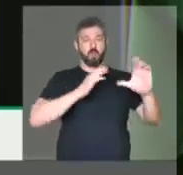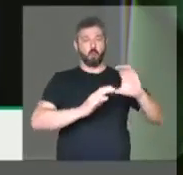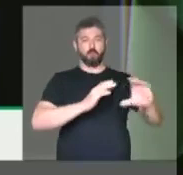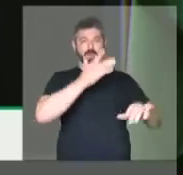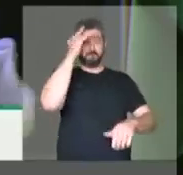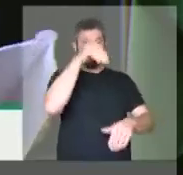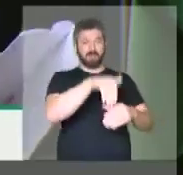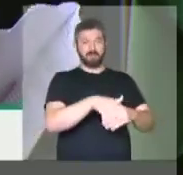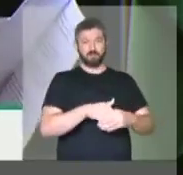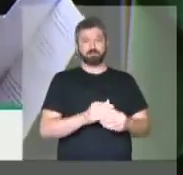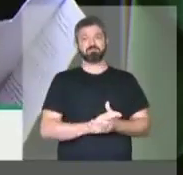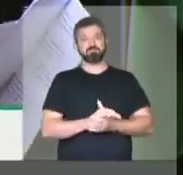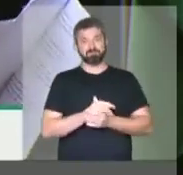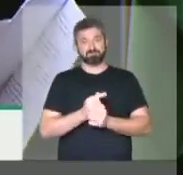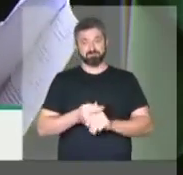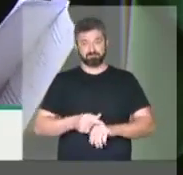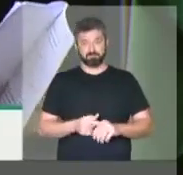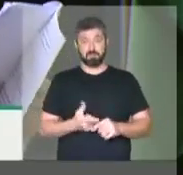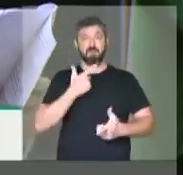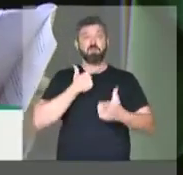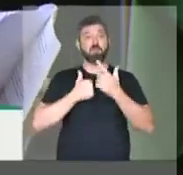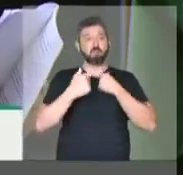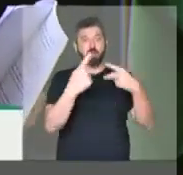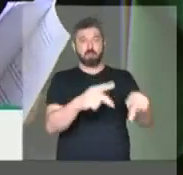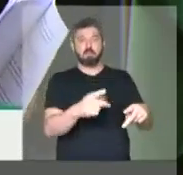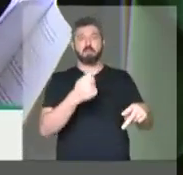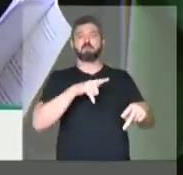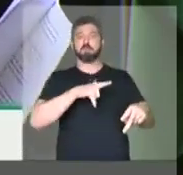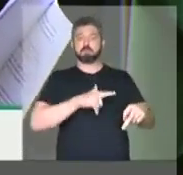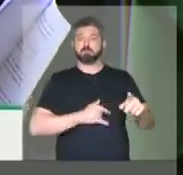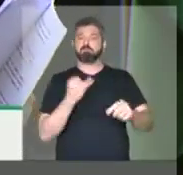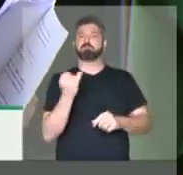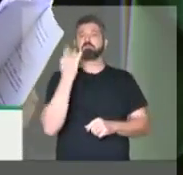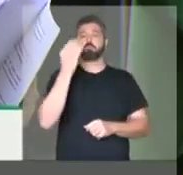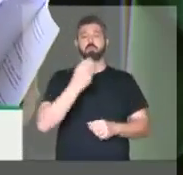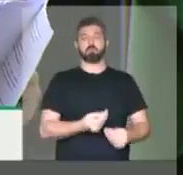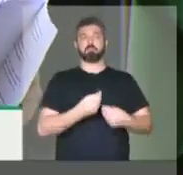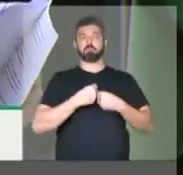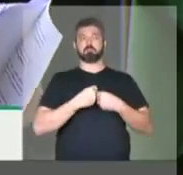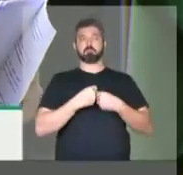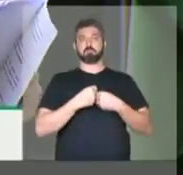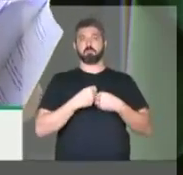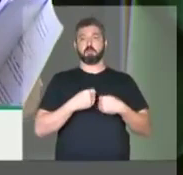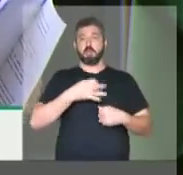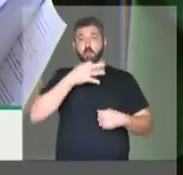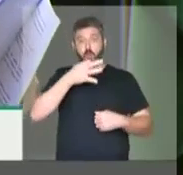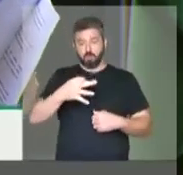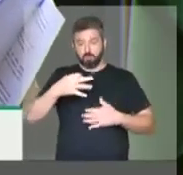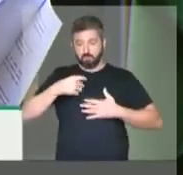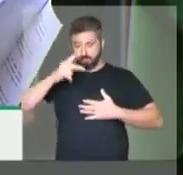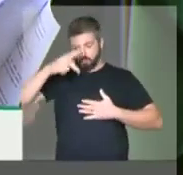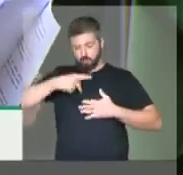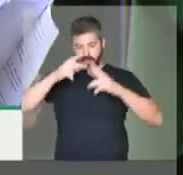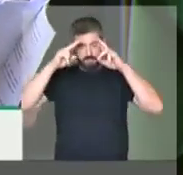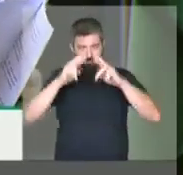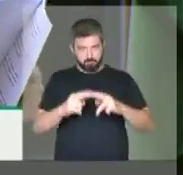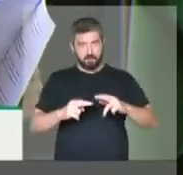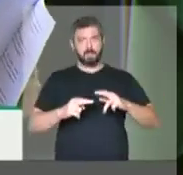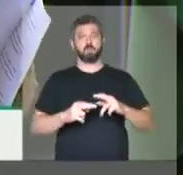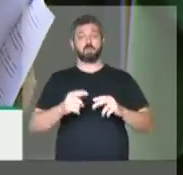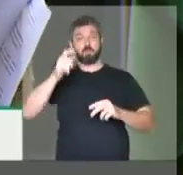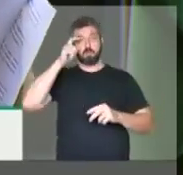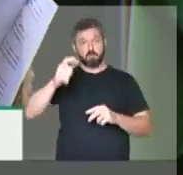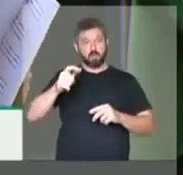seus eleitores. Os seus desejos devem ter uma grande importância para ele, a sua opinião um alto respeito, os